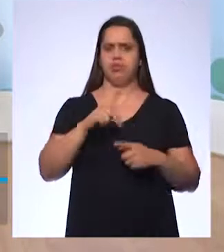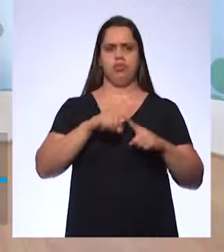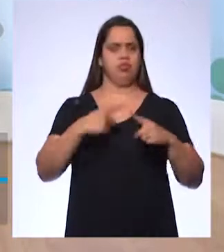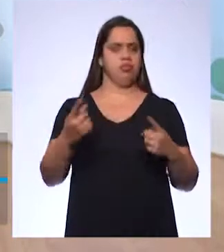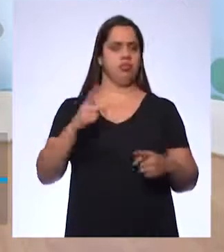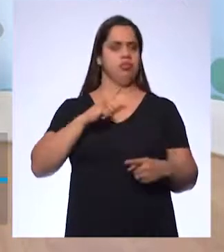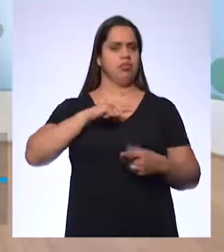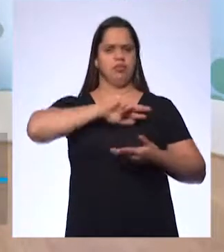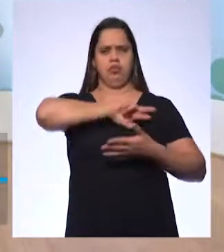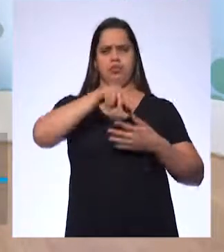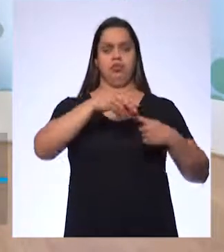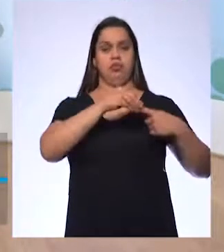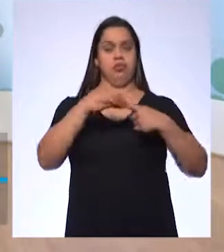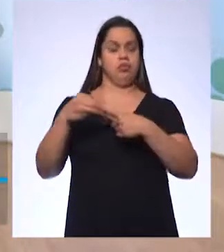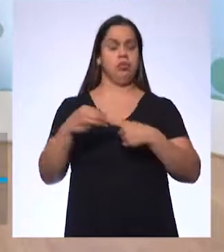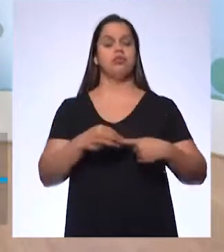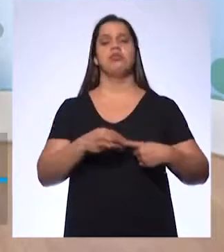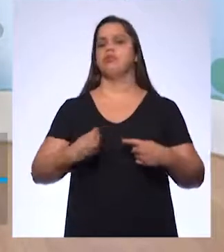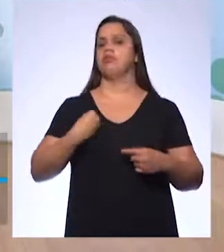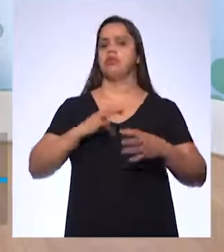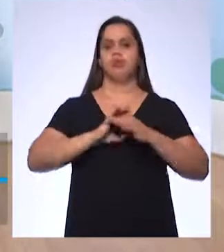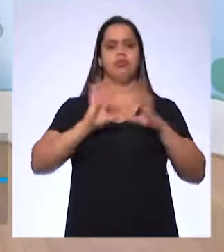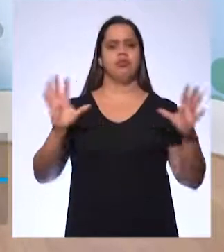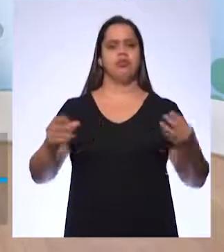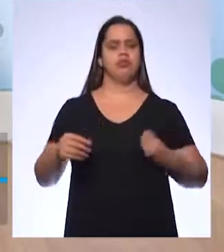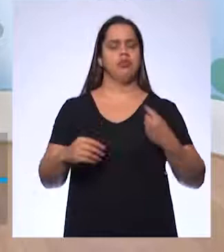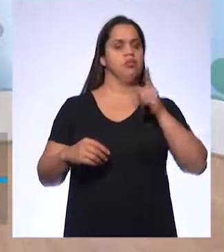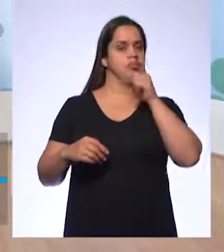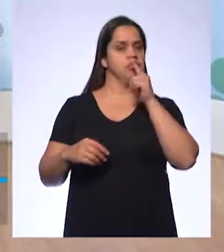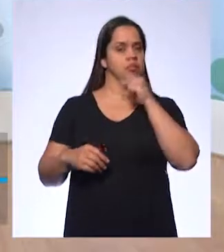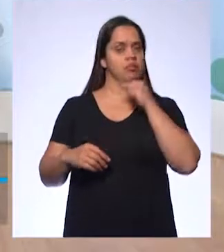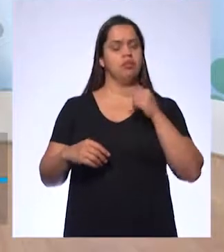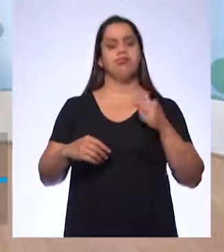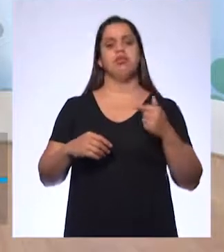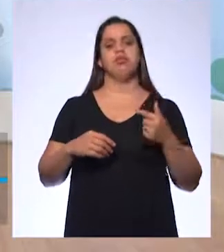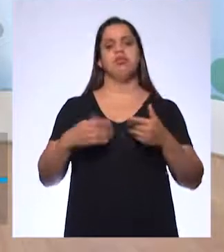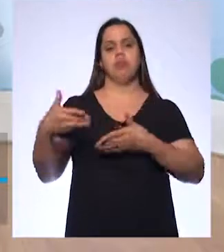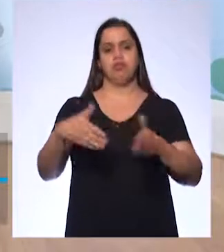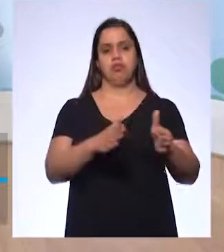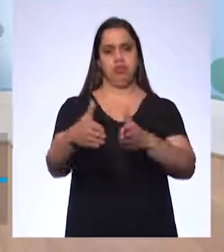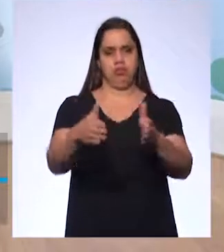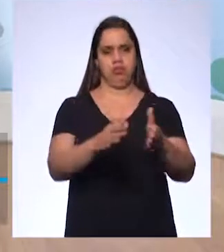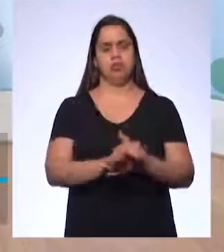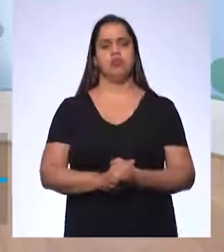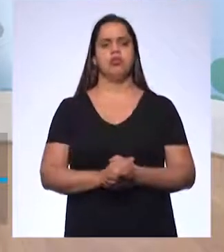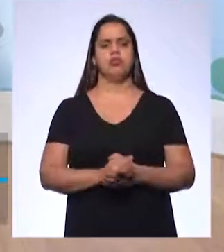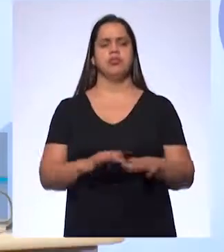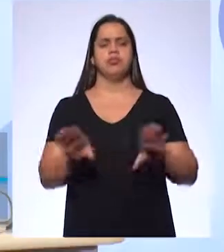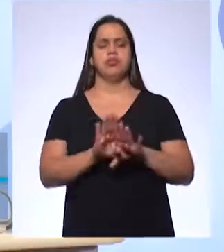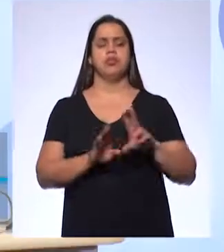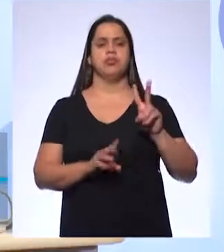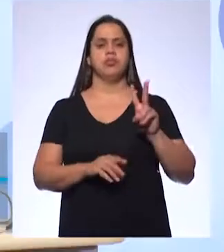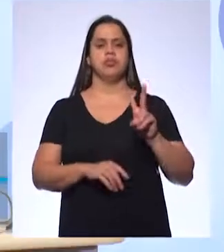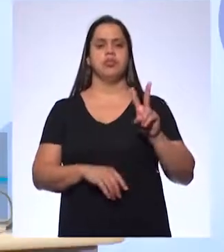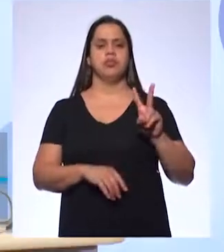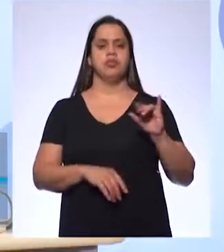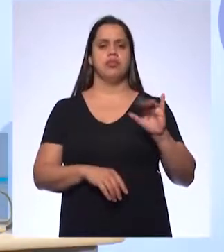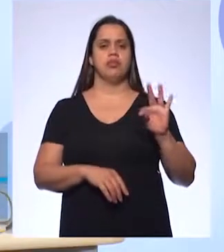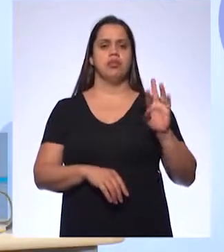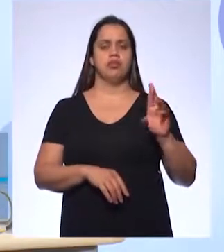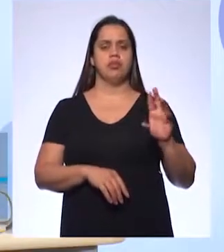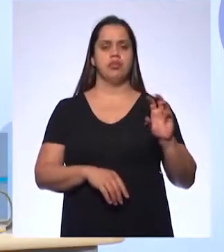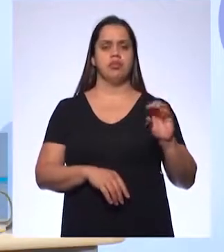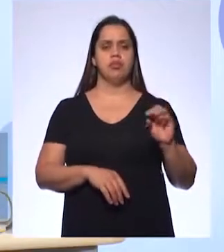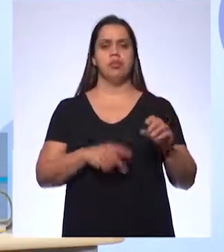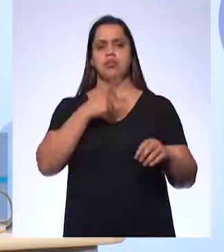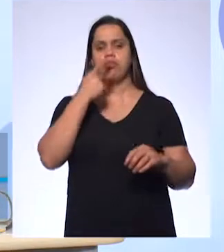vida livre, tá? Que vive na água doce, etc e tal, tá bom? Eu não sei se eu tinha falado, o Vitor Galdino aqui escreveu